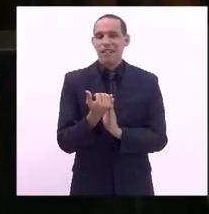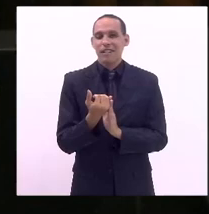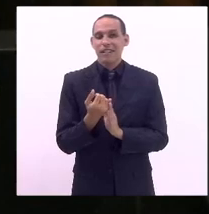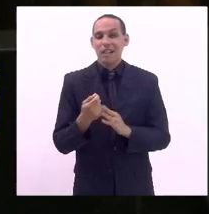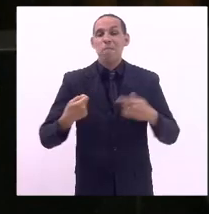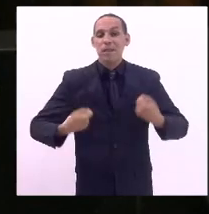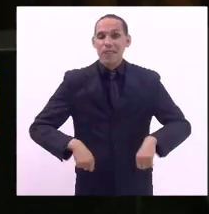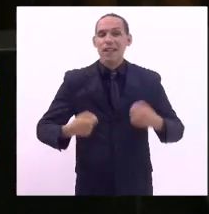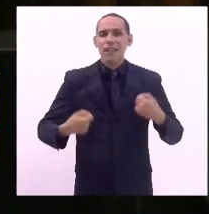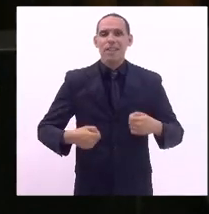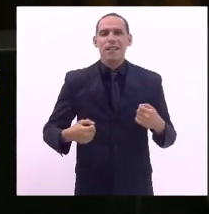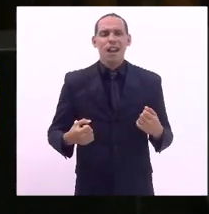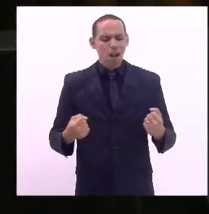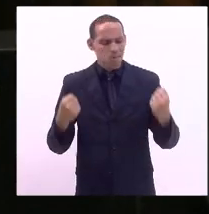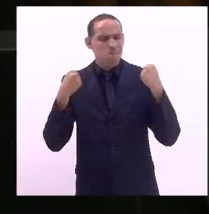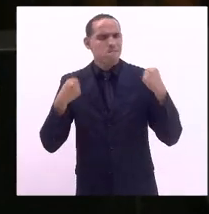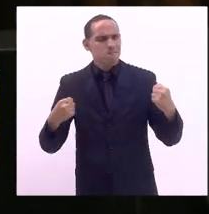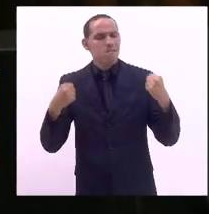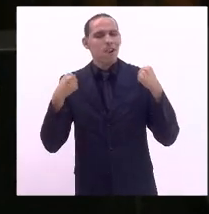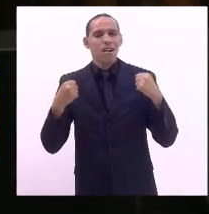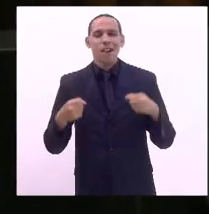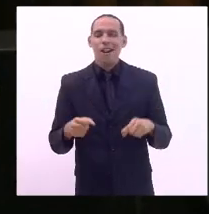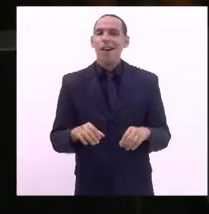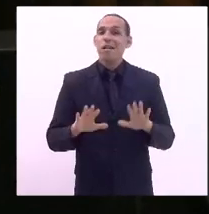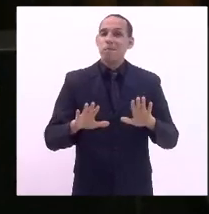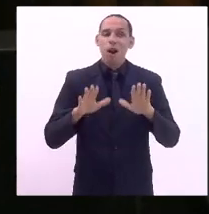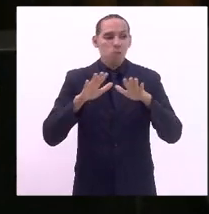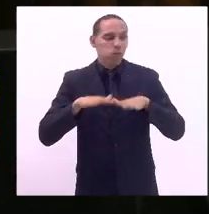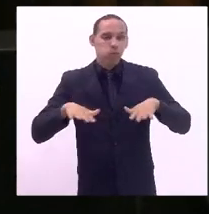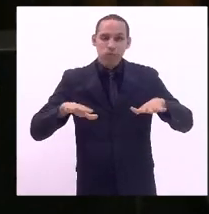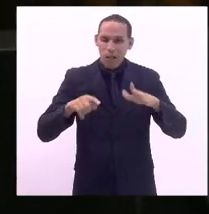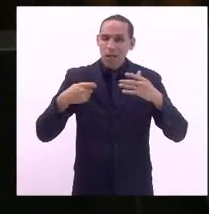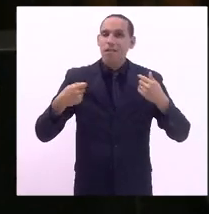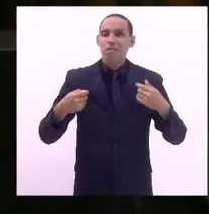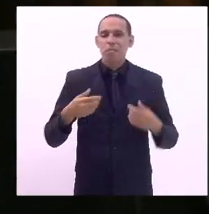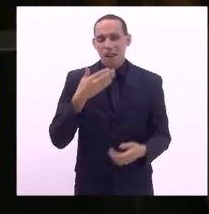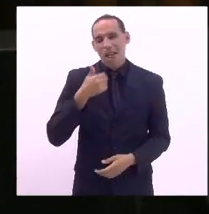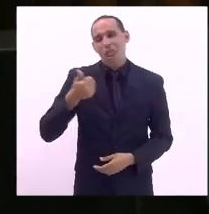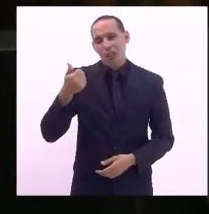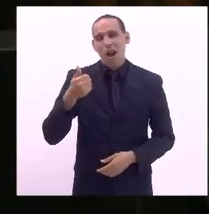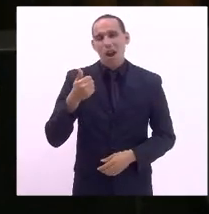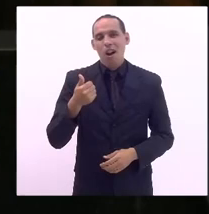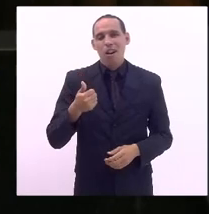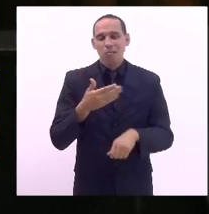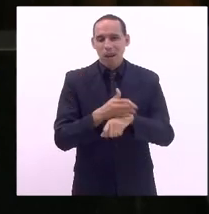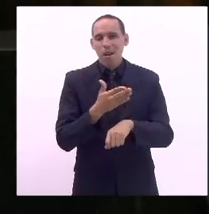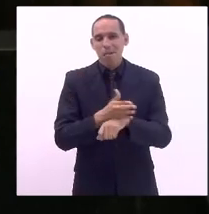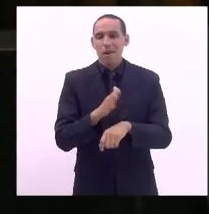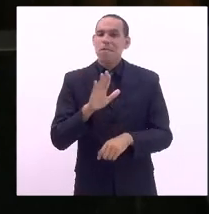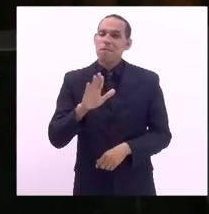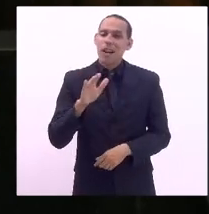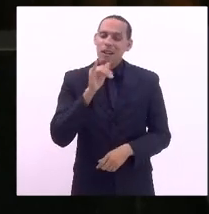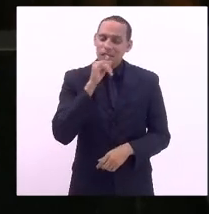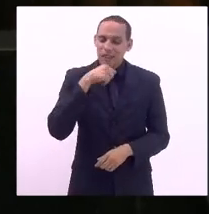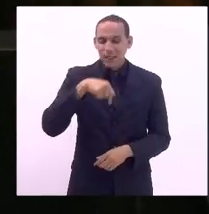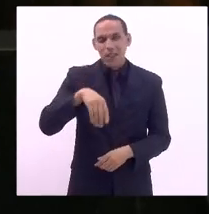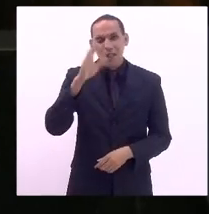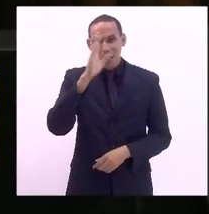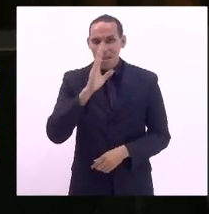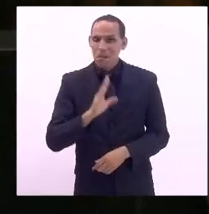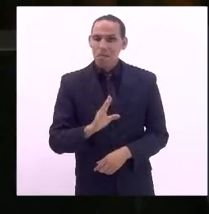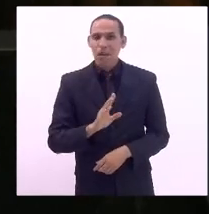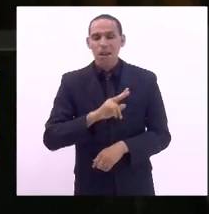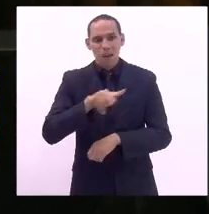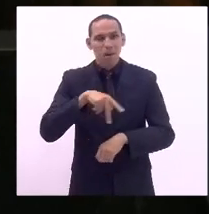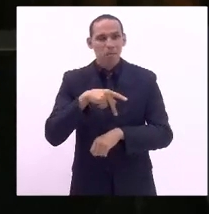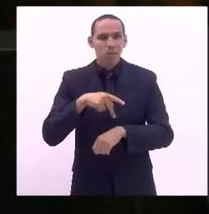muito preparo físico e que todo mundo deveria praticar. Mas, infelizmente, no nosso país, a gente tem uma